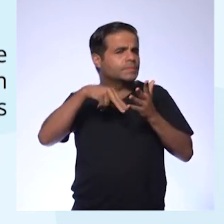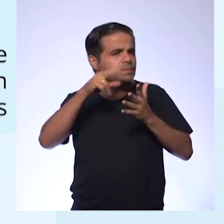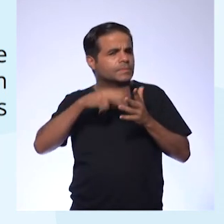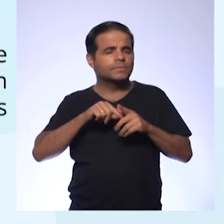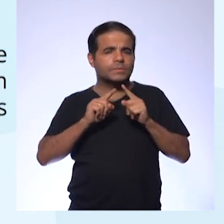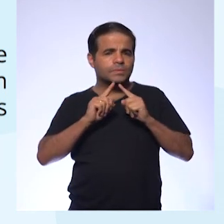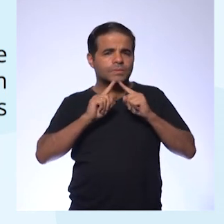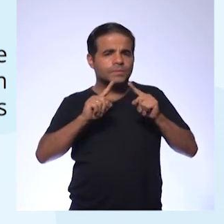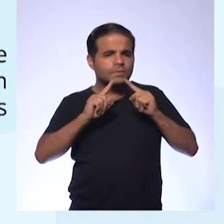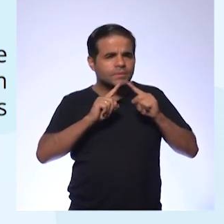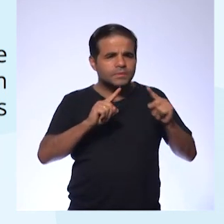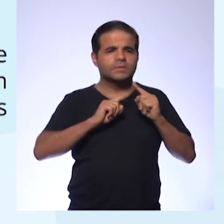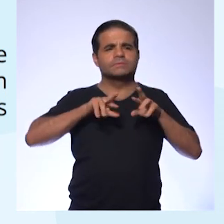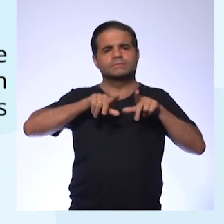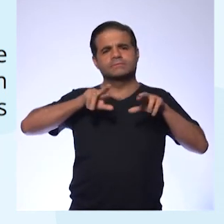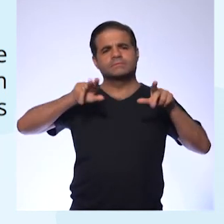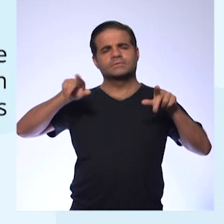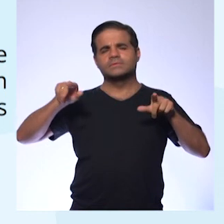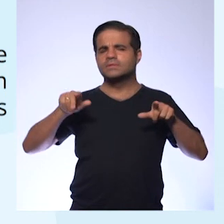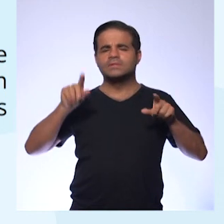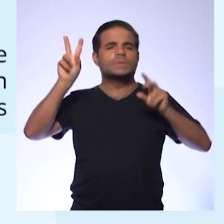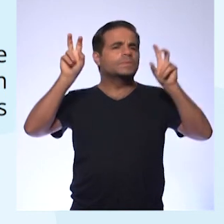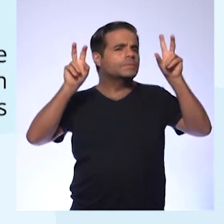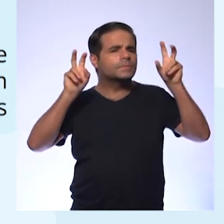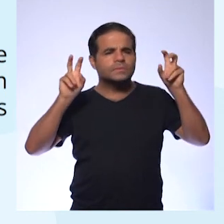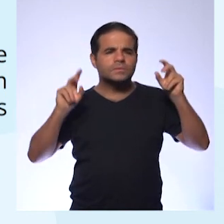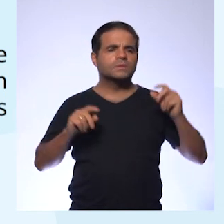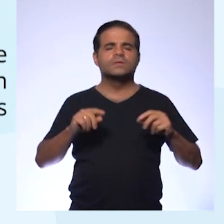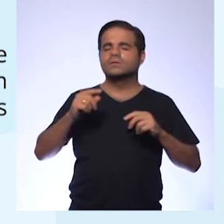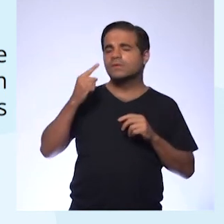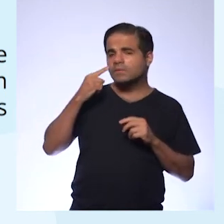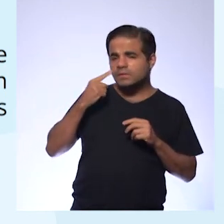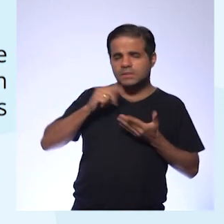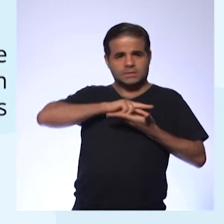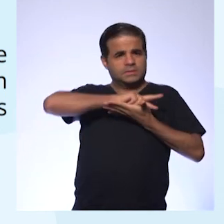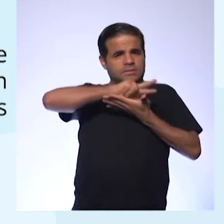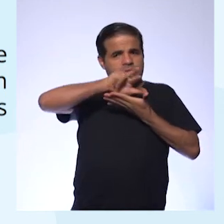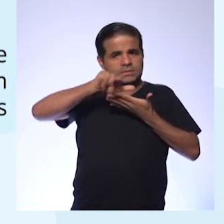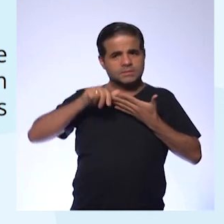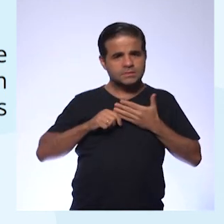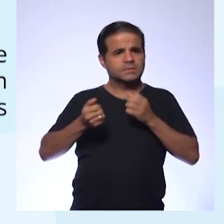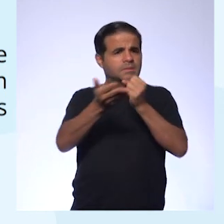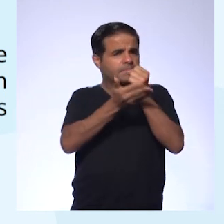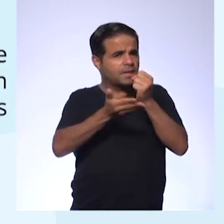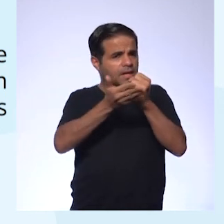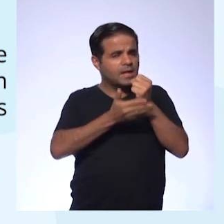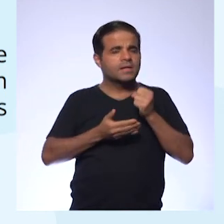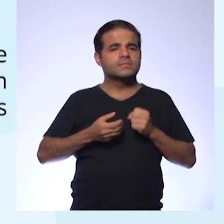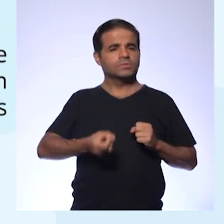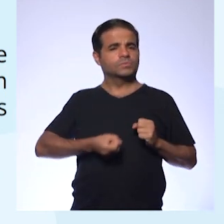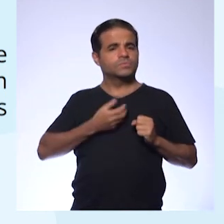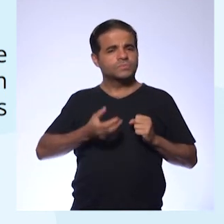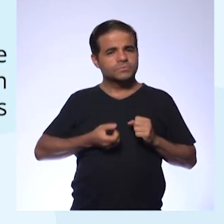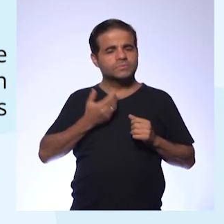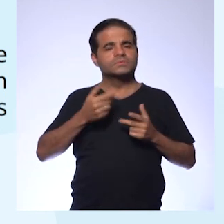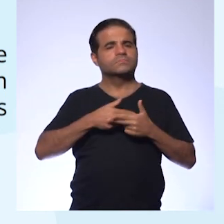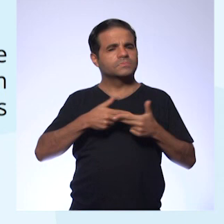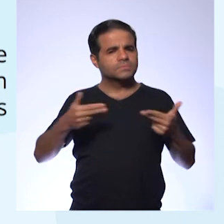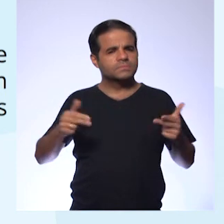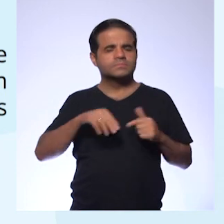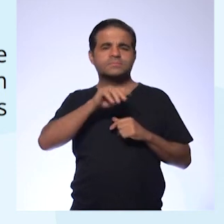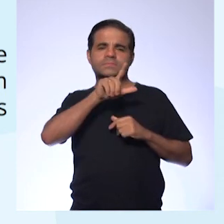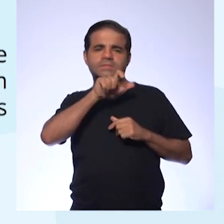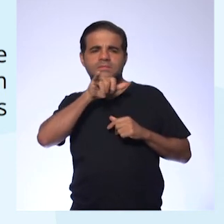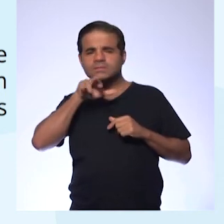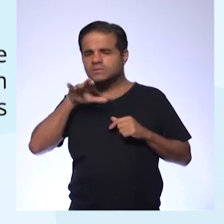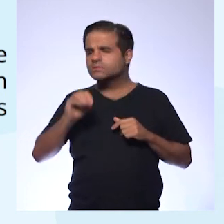leituras críticas em diferentes situações. Reconhecer características básicas do poema lírico. Eu acredito que nós já